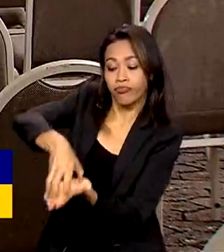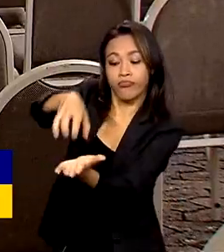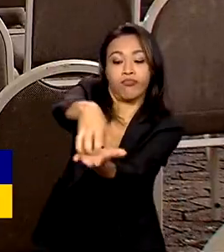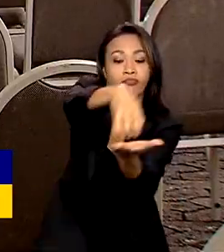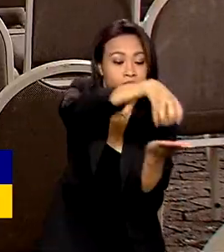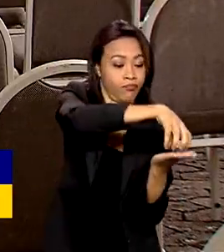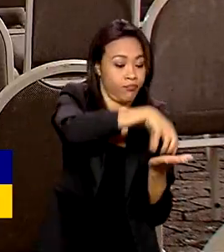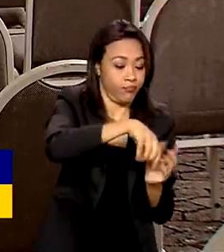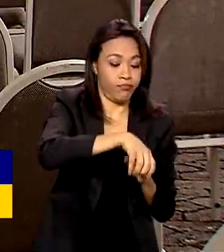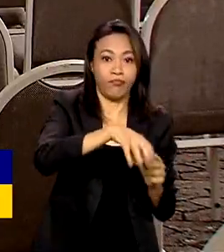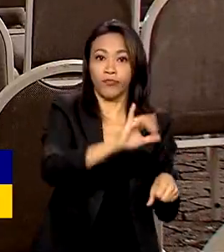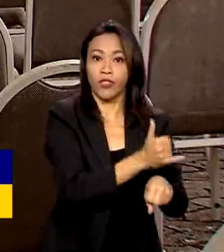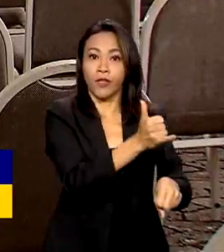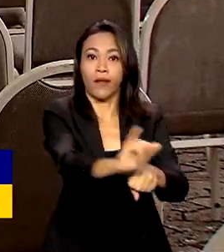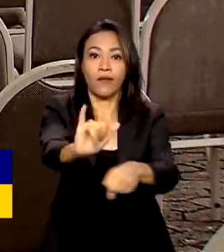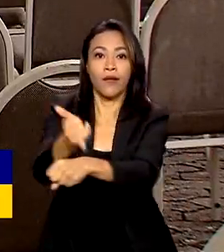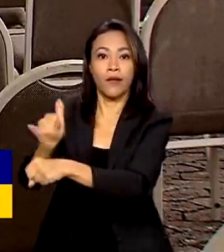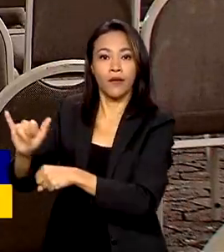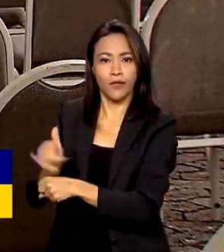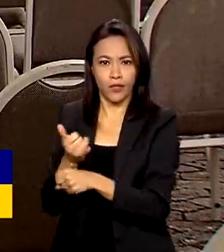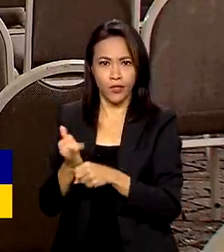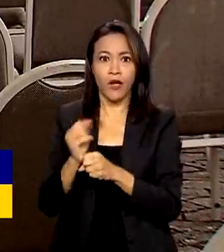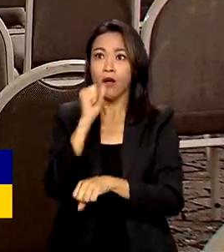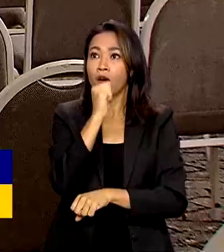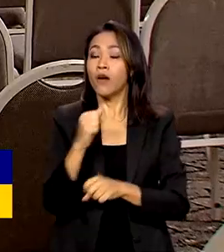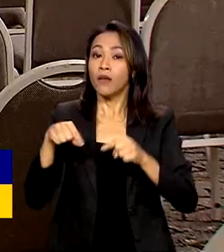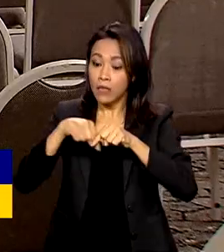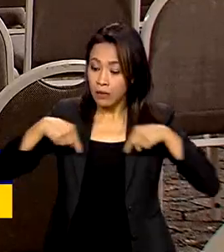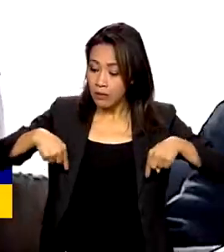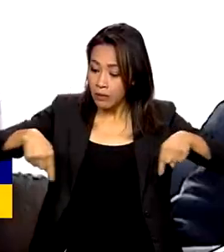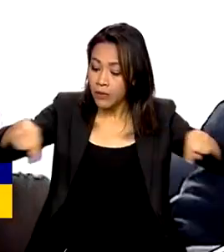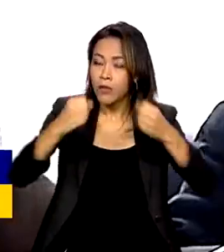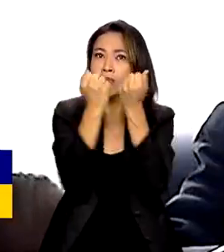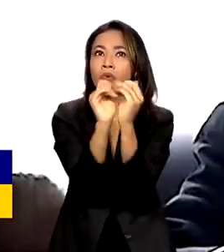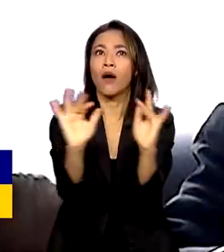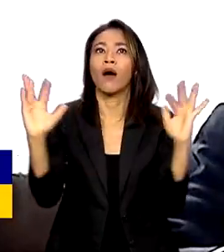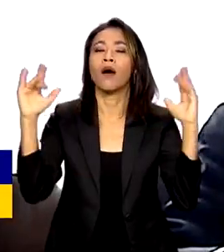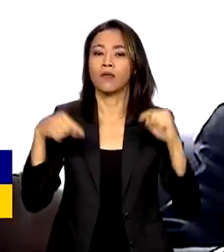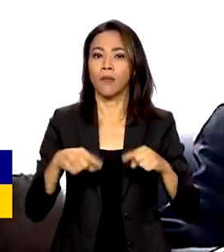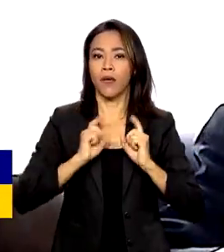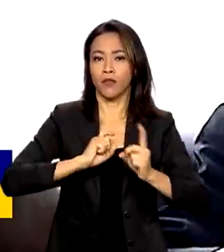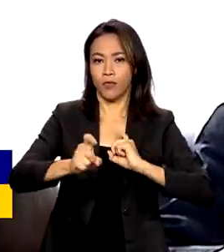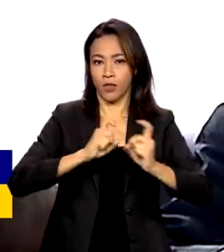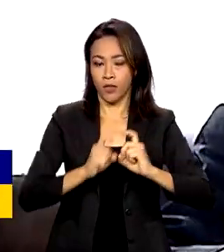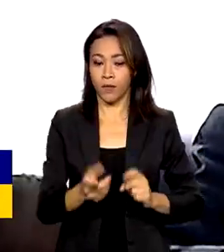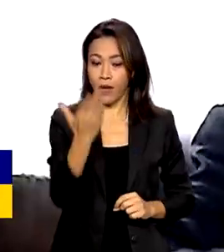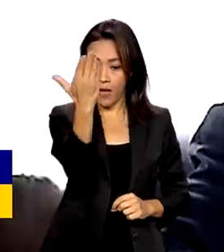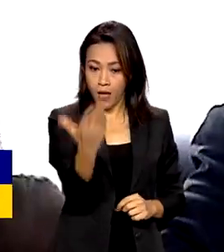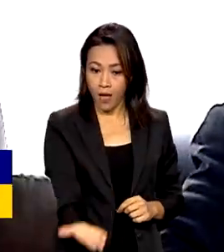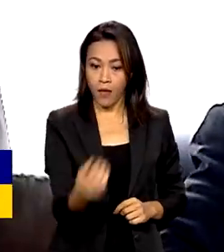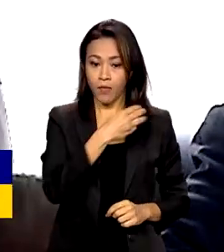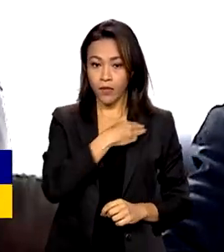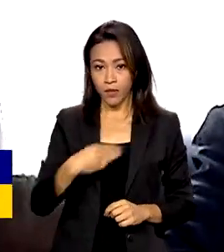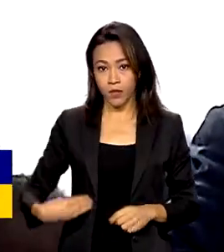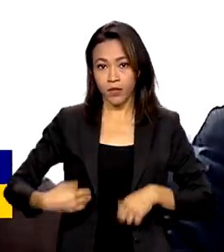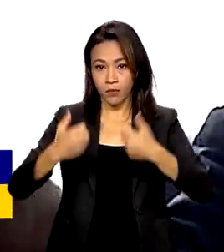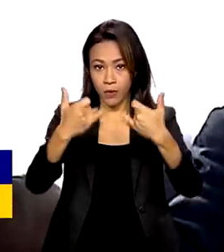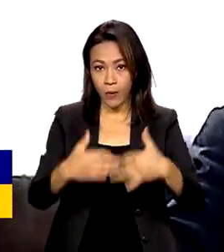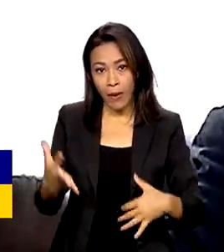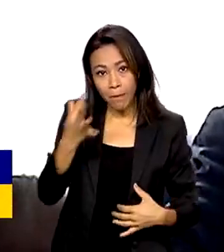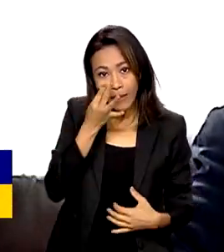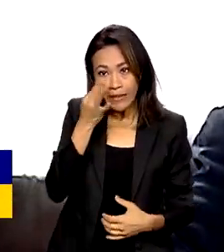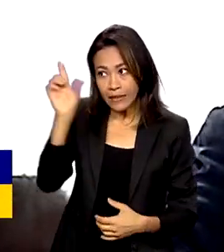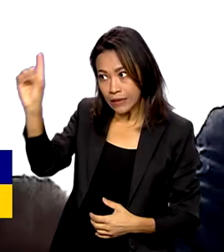reservas biológicas parques e florestas nacionais Marina Silva disse que a presença de Mauro Oliveira